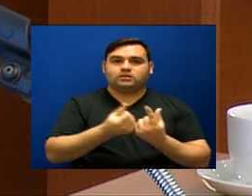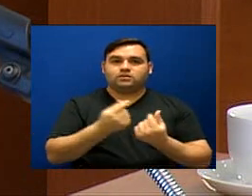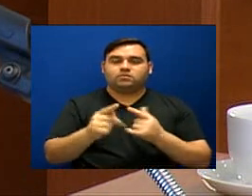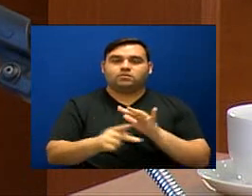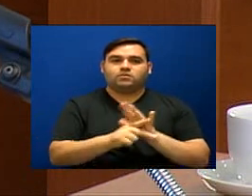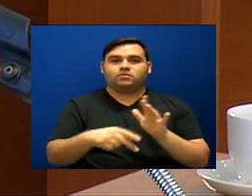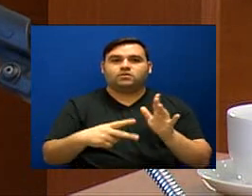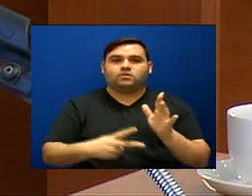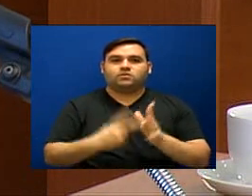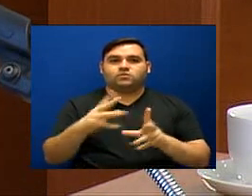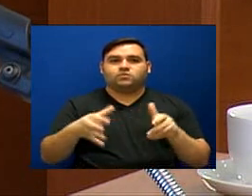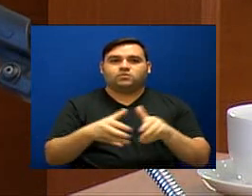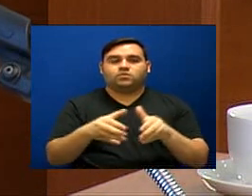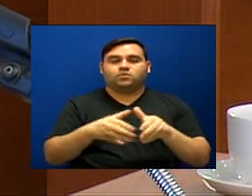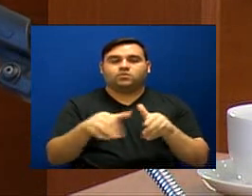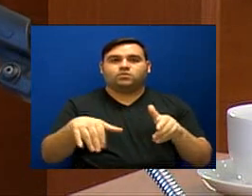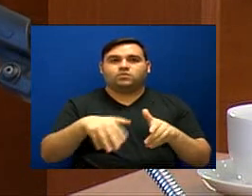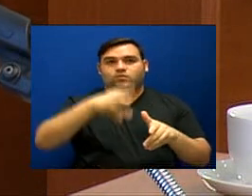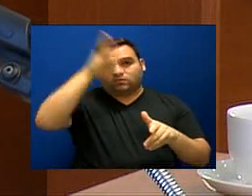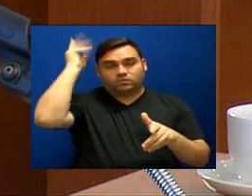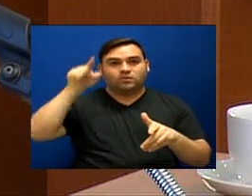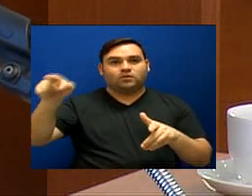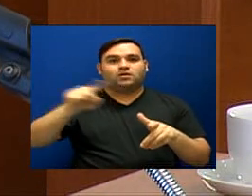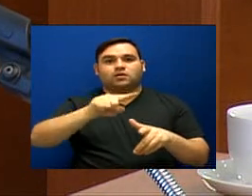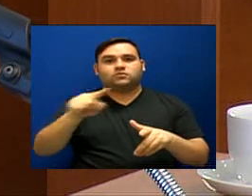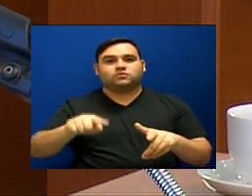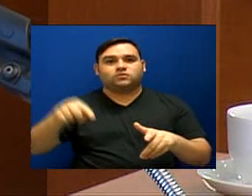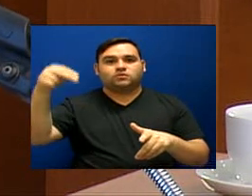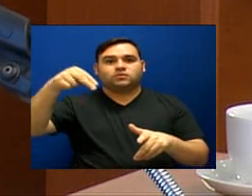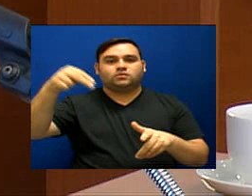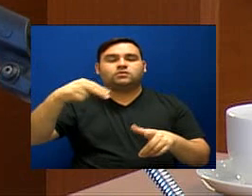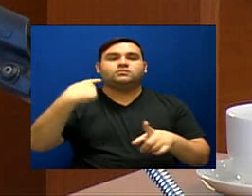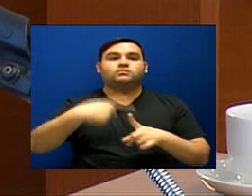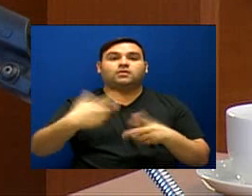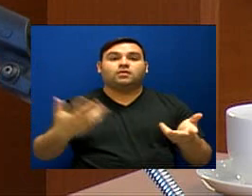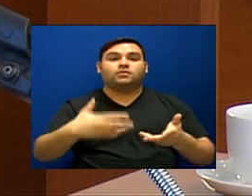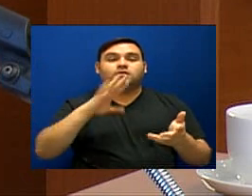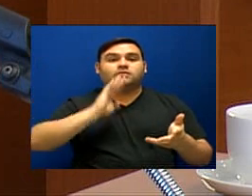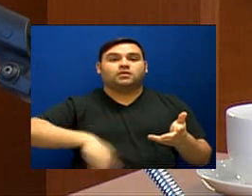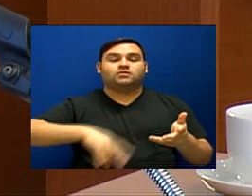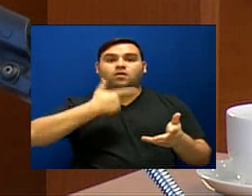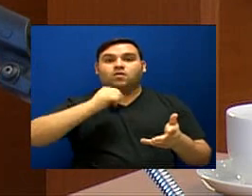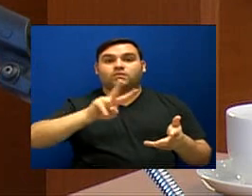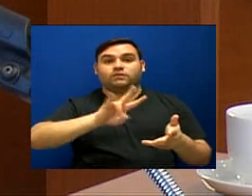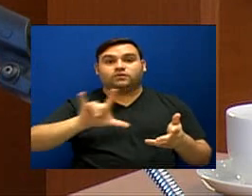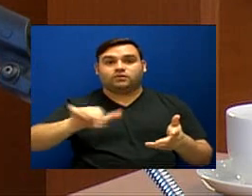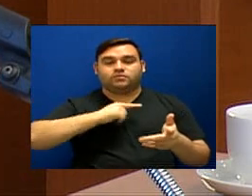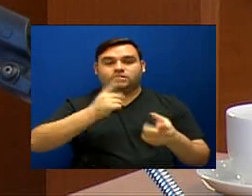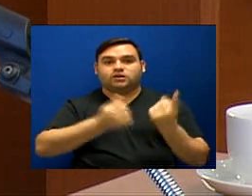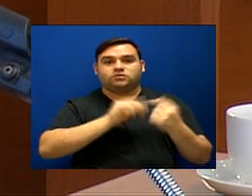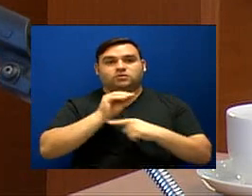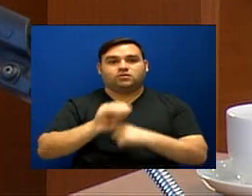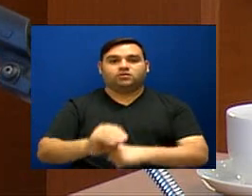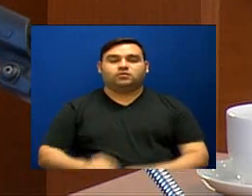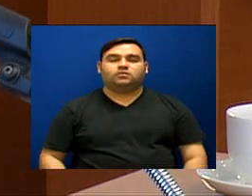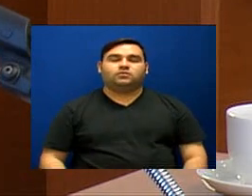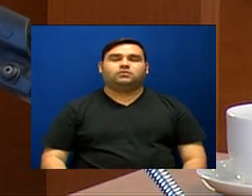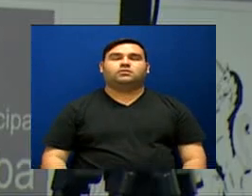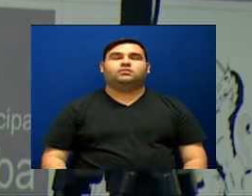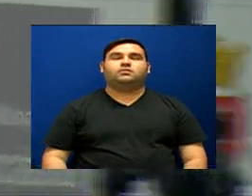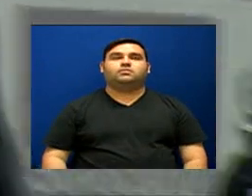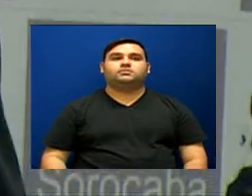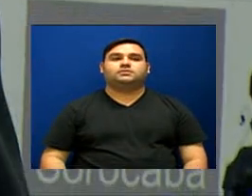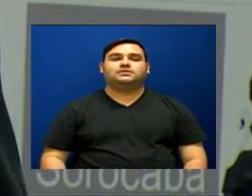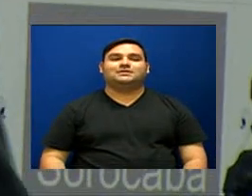para o segundo corpo de bombeiro na Zona Norte. Emenda de quem? Hoje, do Vitor Lipe. Ah, legal, que ótimo.